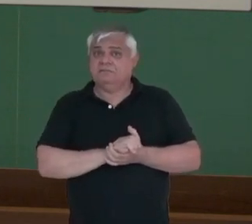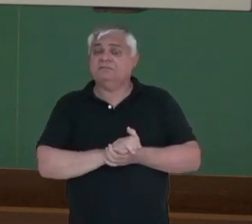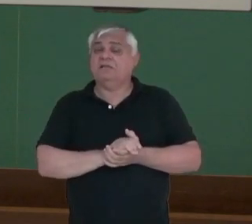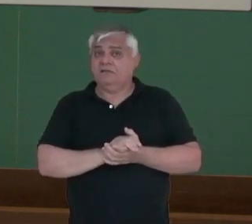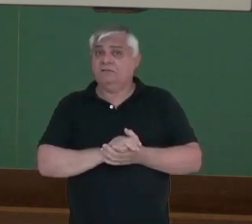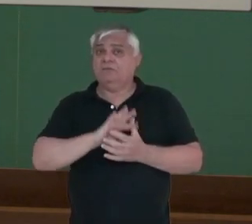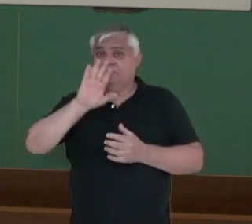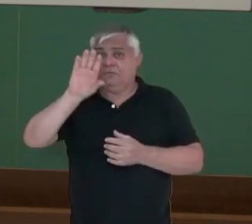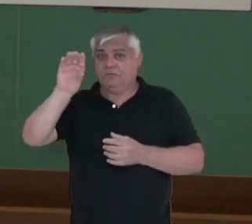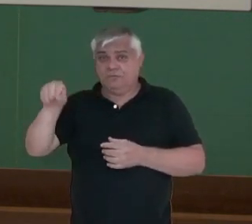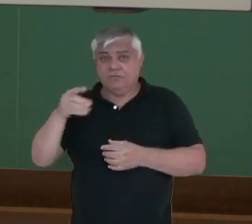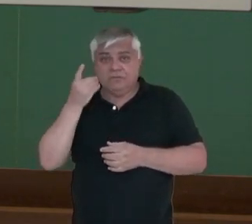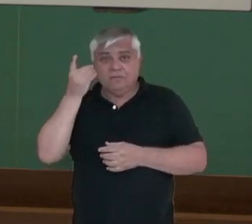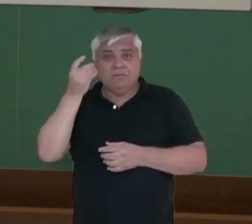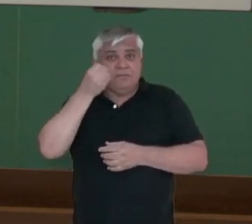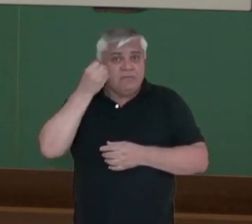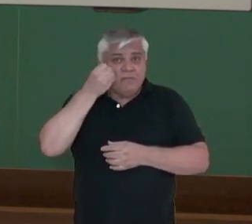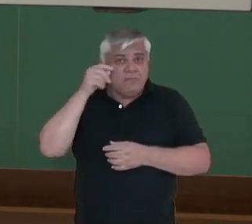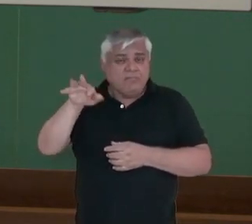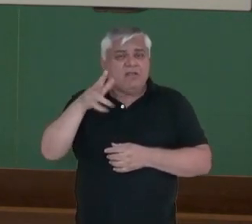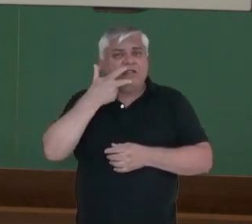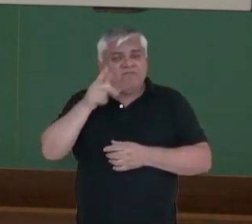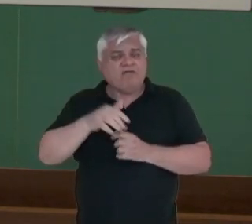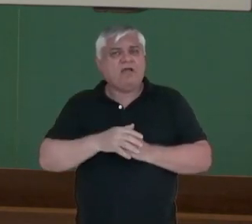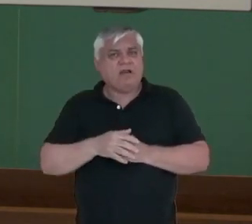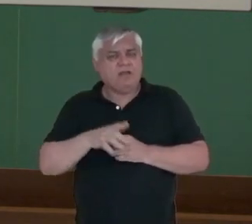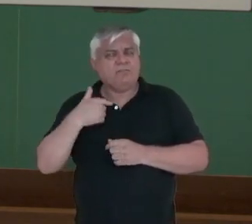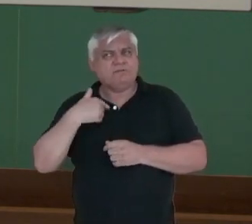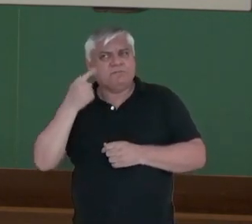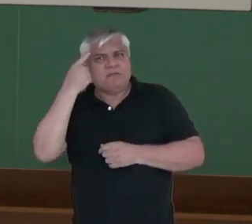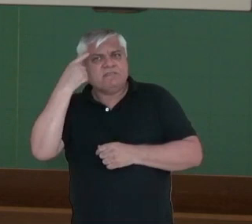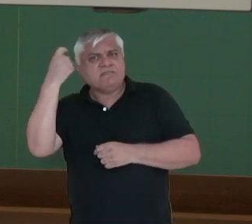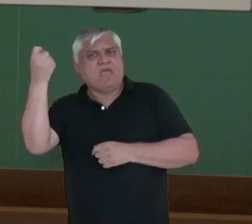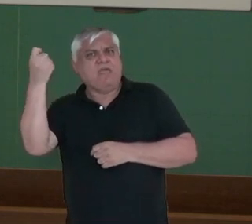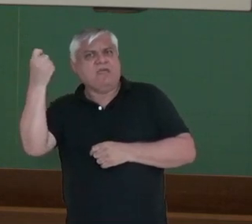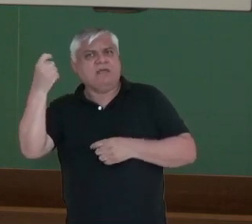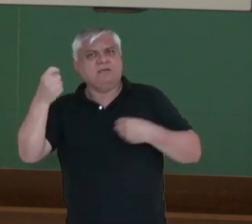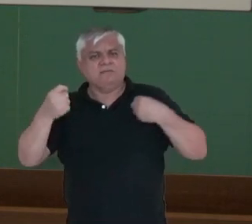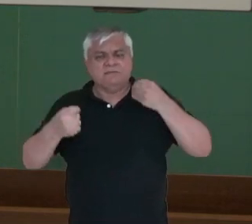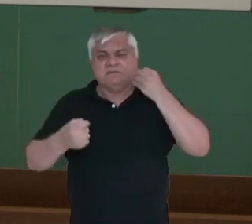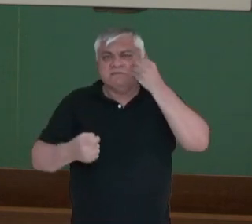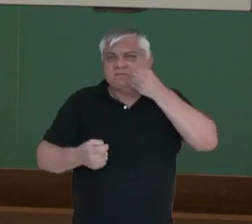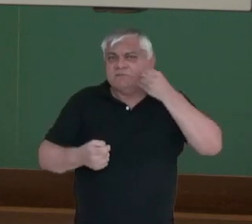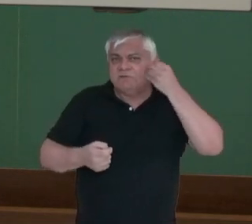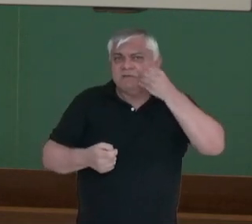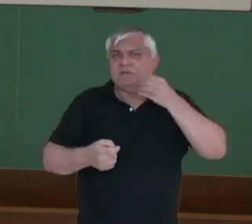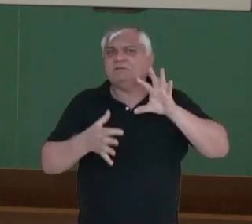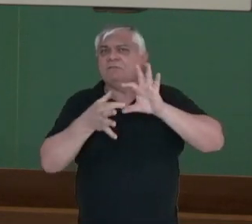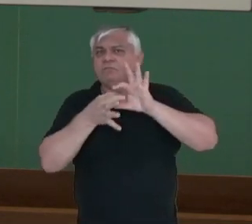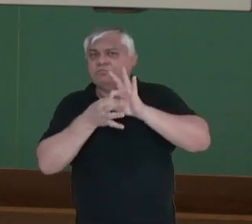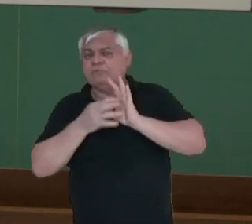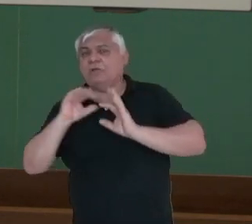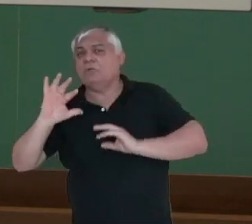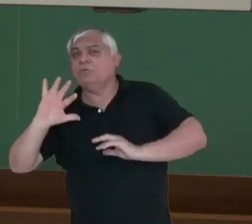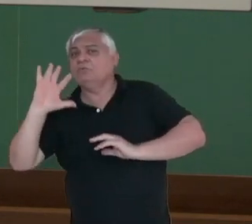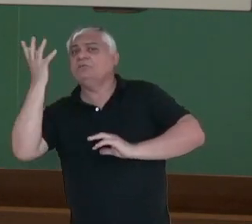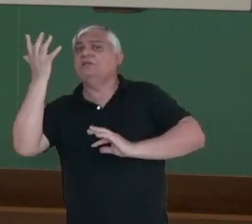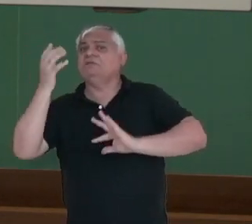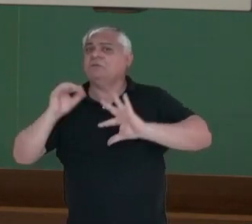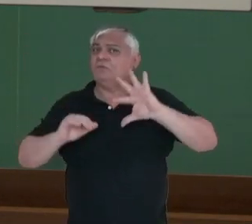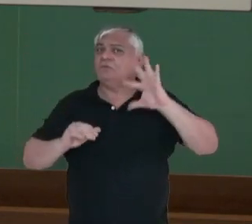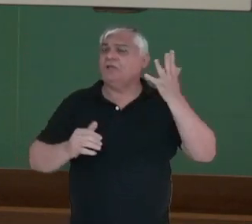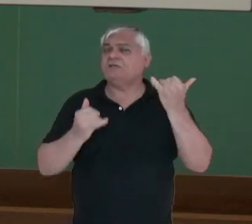Hume dizia, né? O Hume dizia assim, ó, nós associamos ideias por princípio de causalidade,